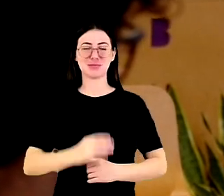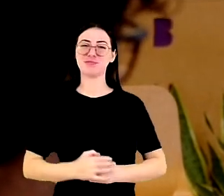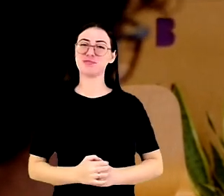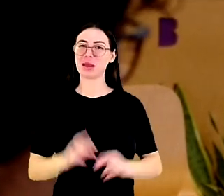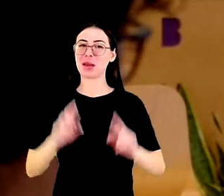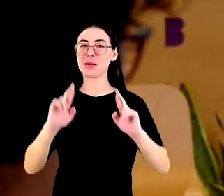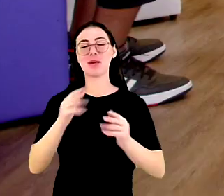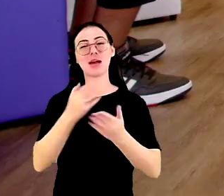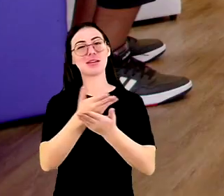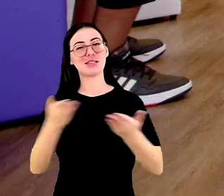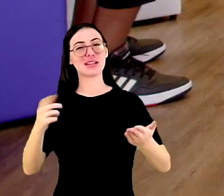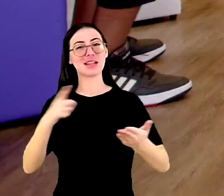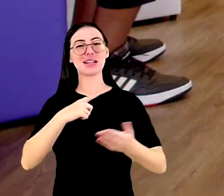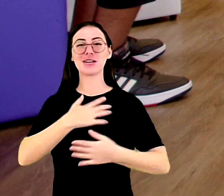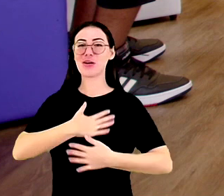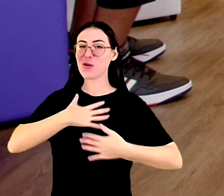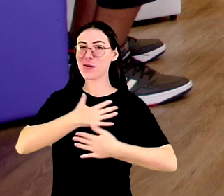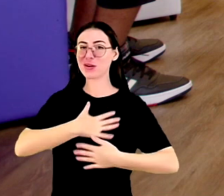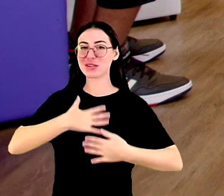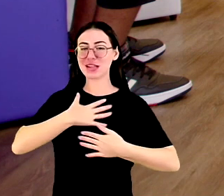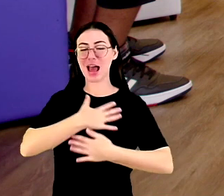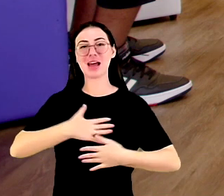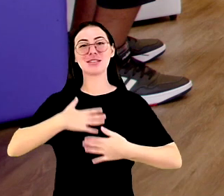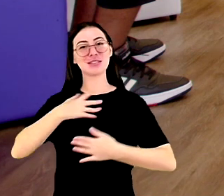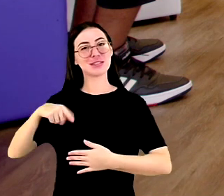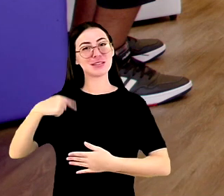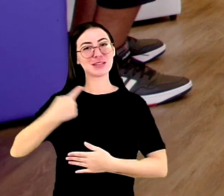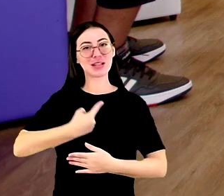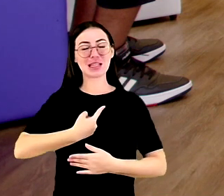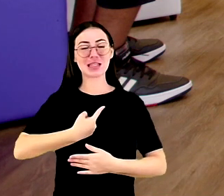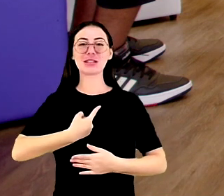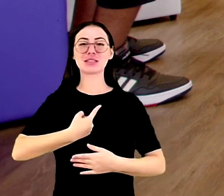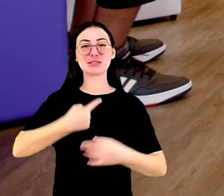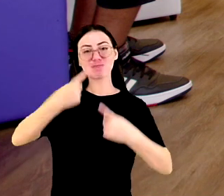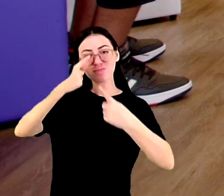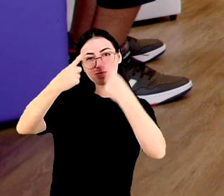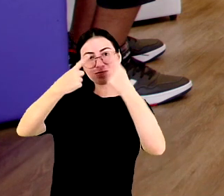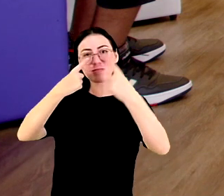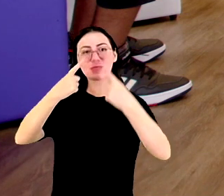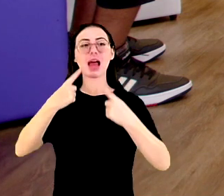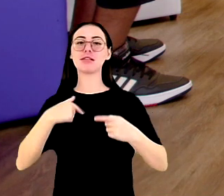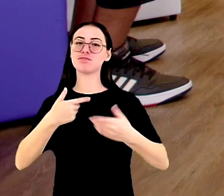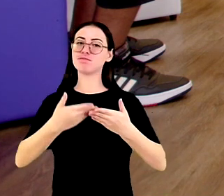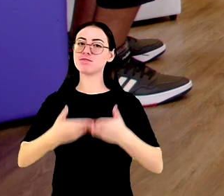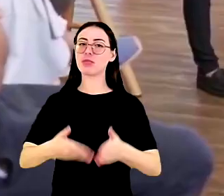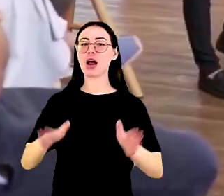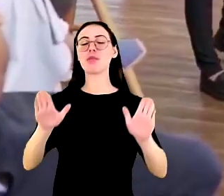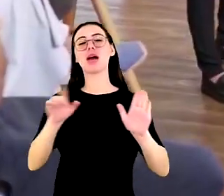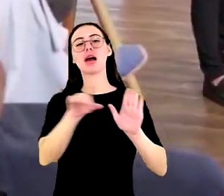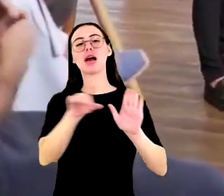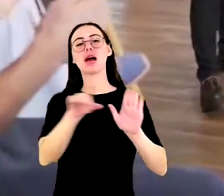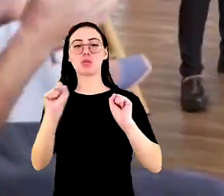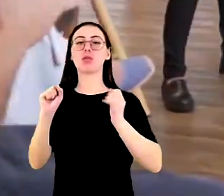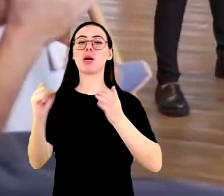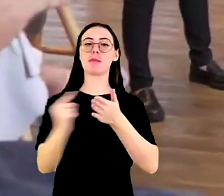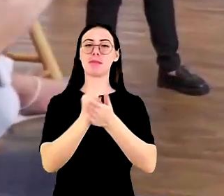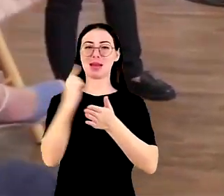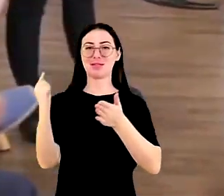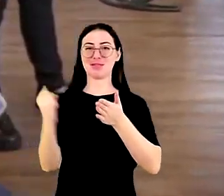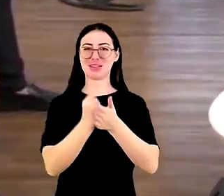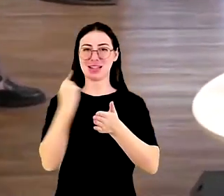disposta a perguntas e eventuais dúvidas que surgiram na minha apresentação. Palmas para a Aravo,